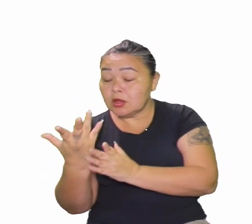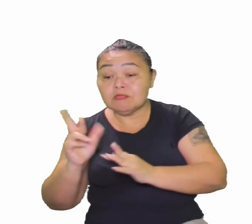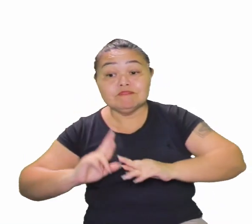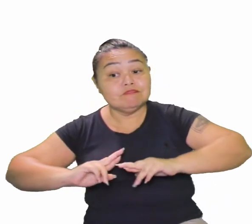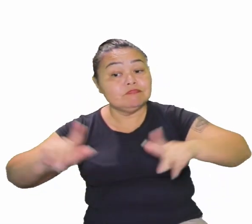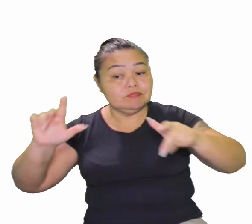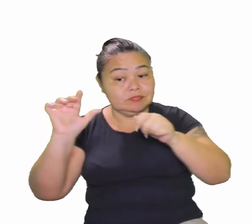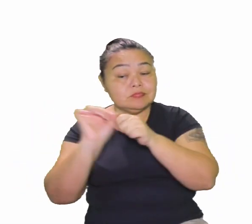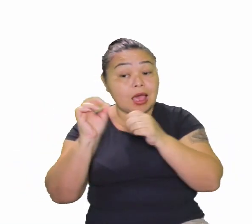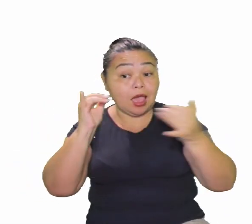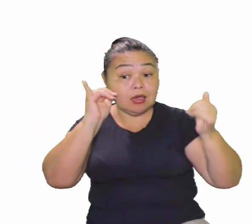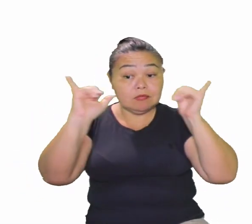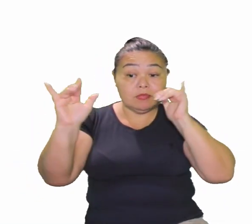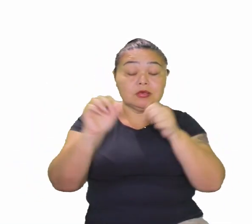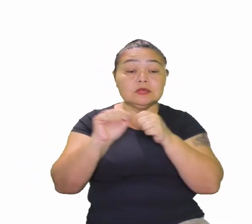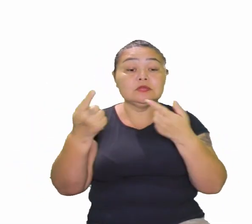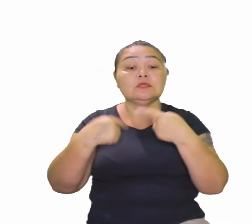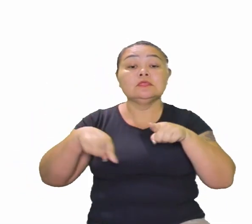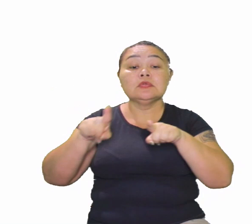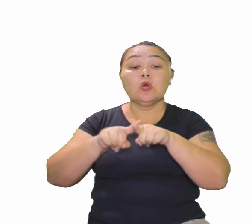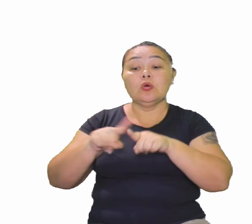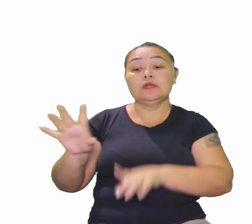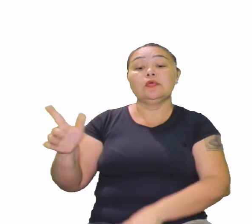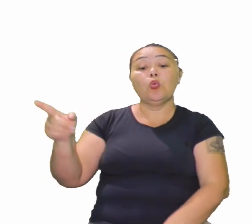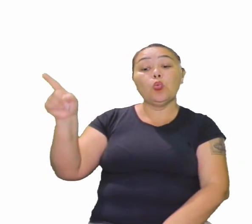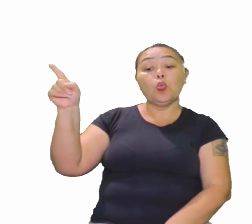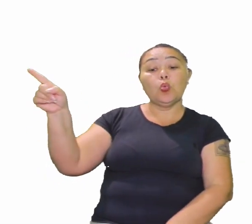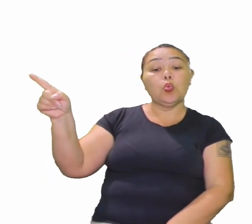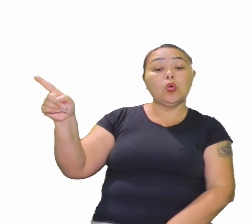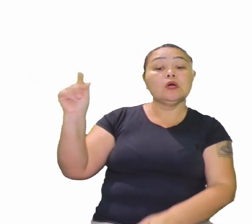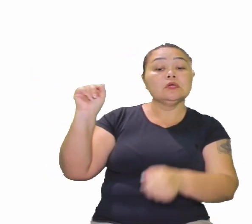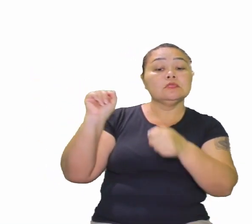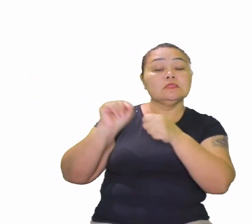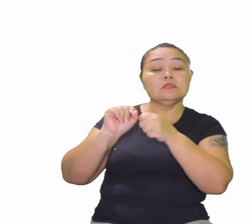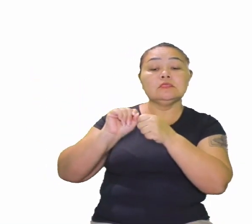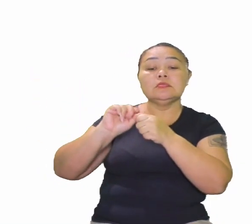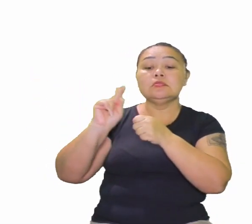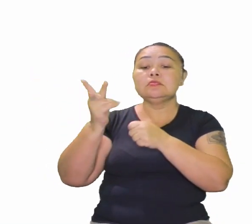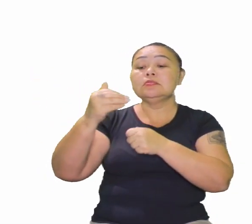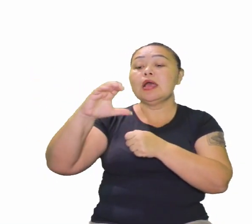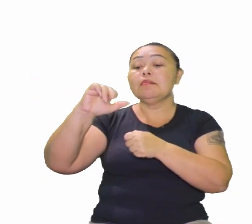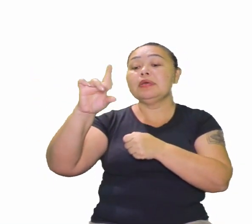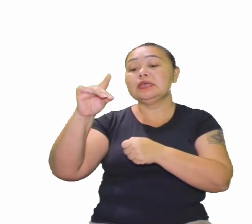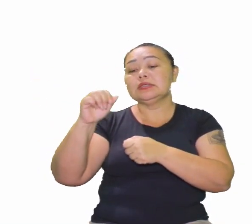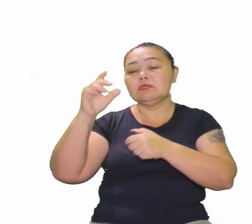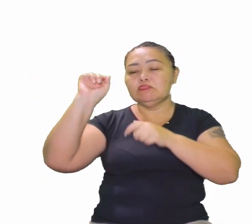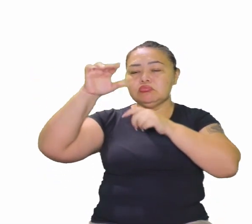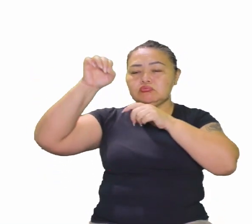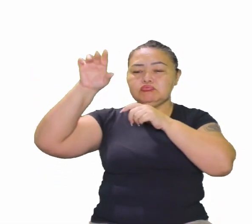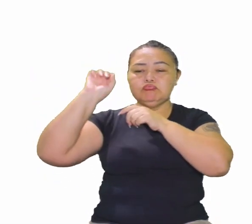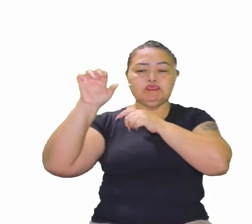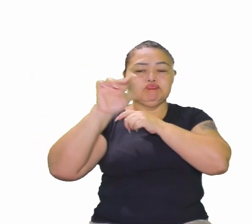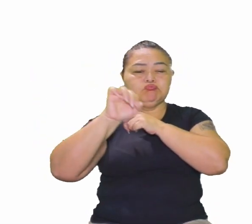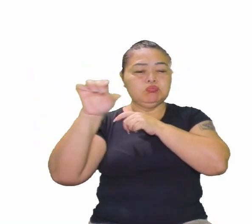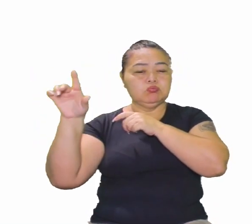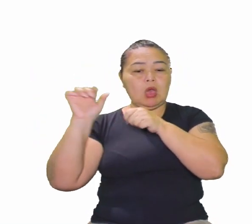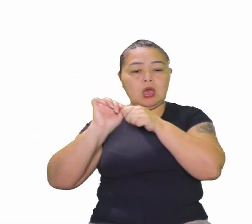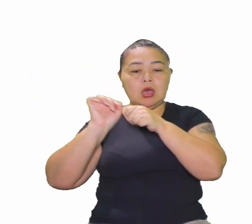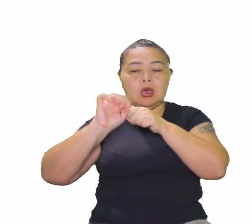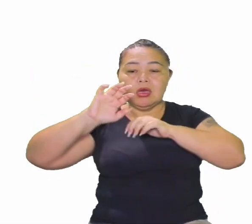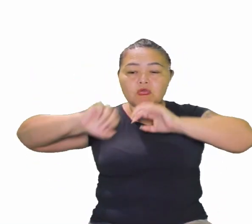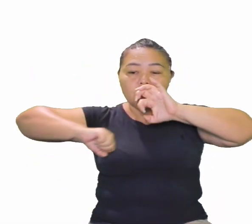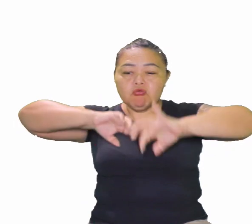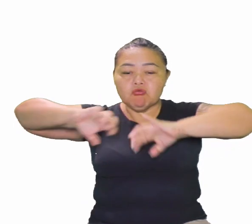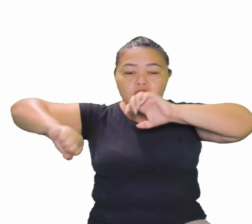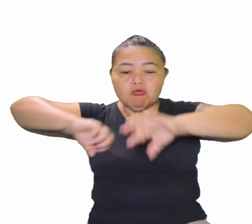daninhas. Em relação ao controle químico, realizada a aplicação de herbicidas, eliminando as plantas que